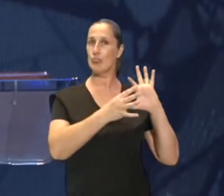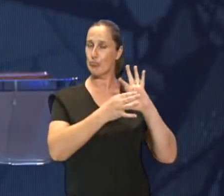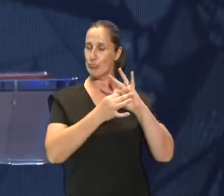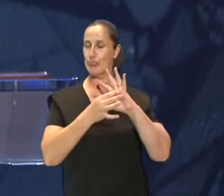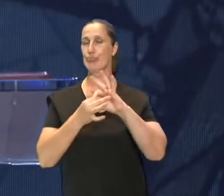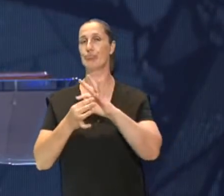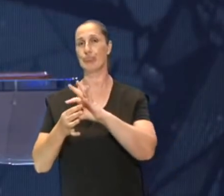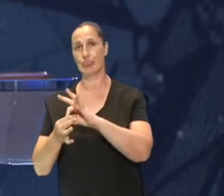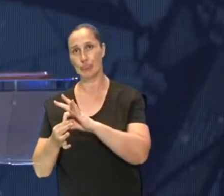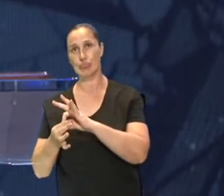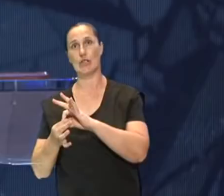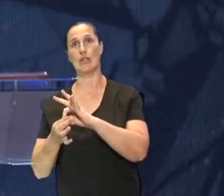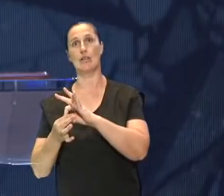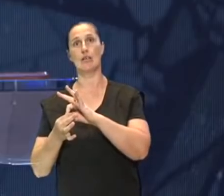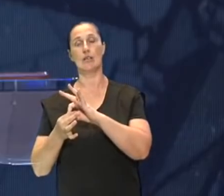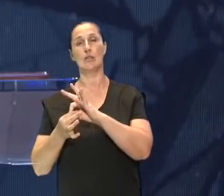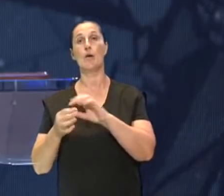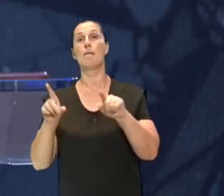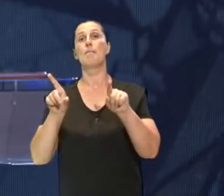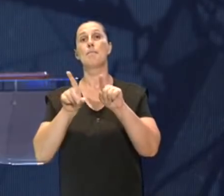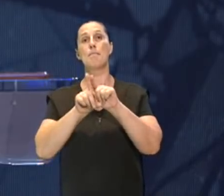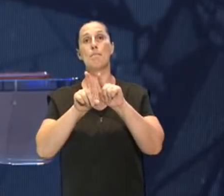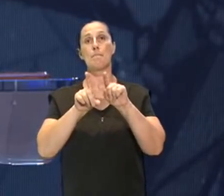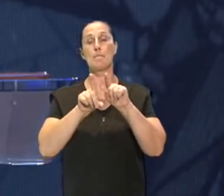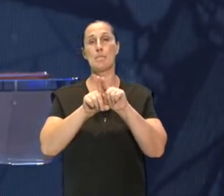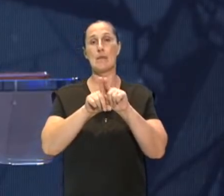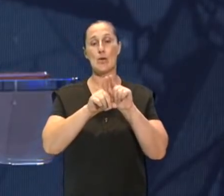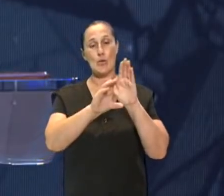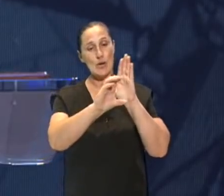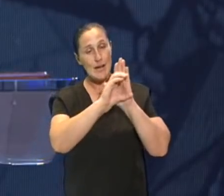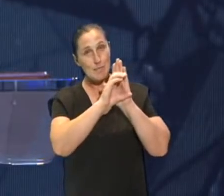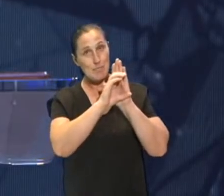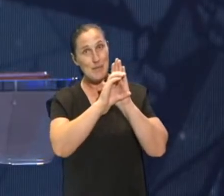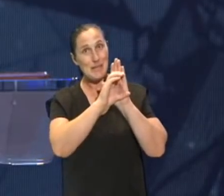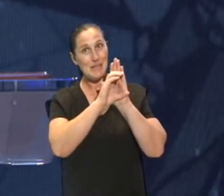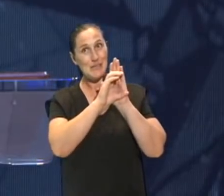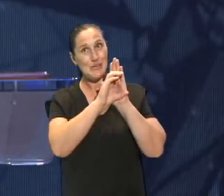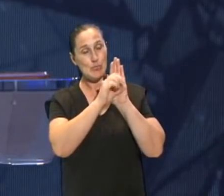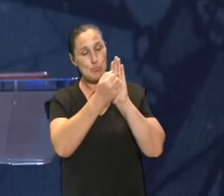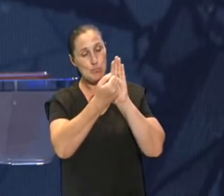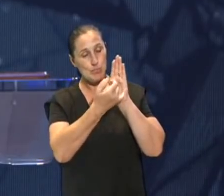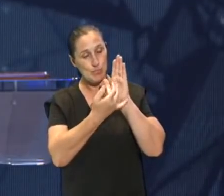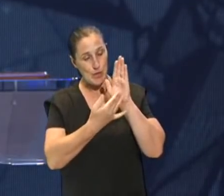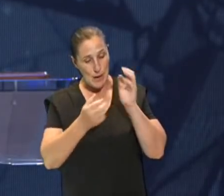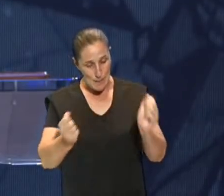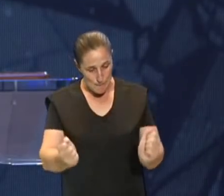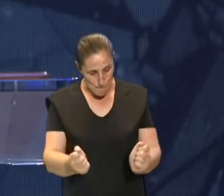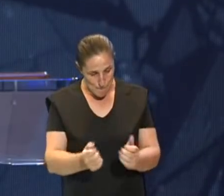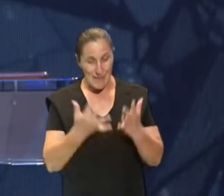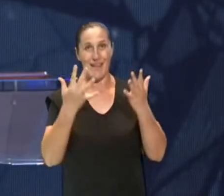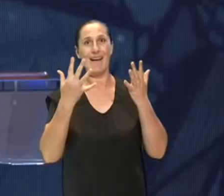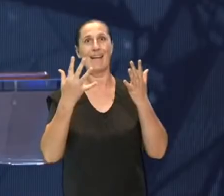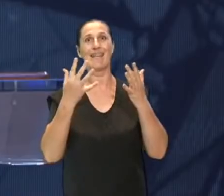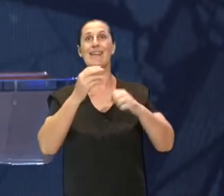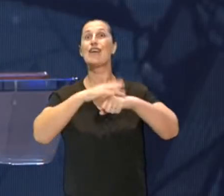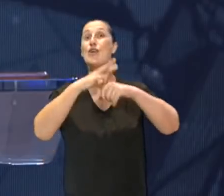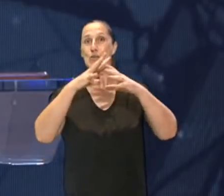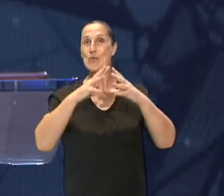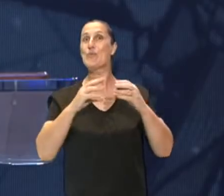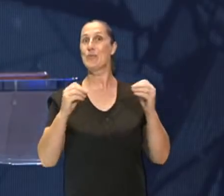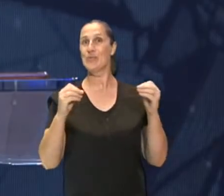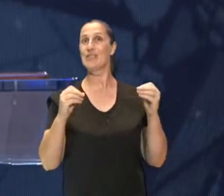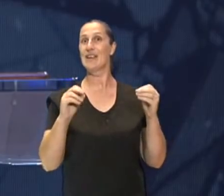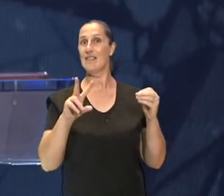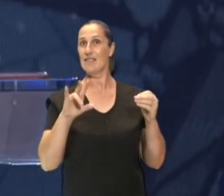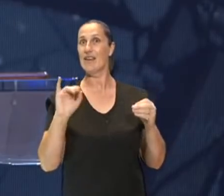apesar do desfecho desse capítulo ser um grande milagre de cura, mas